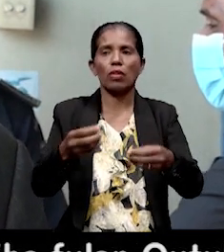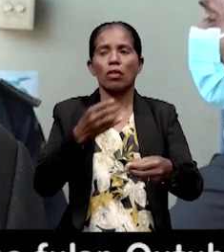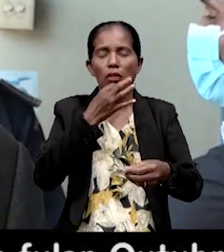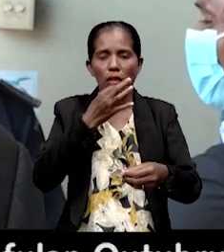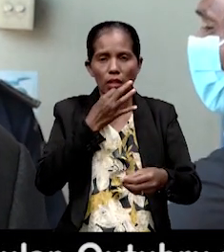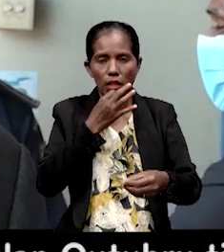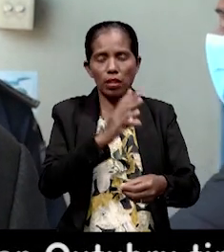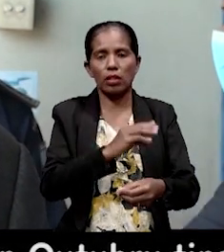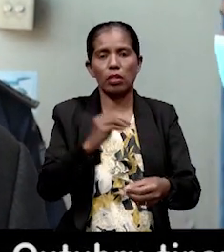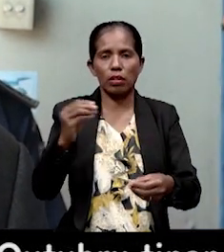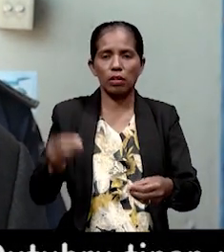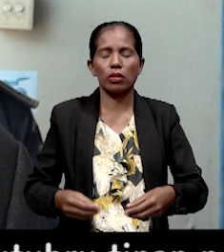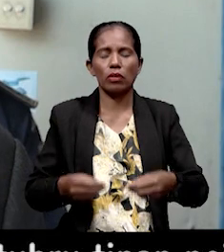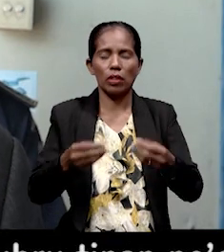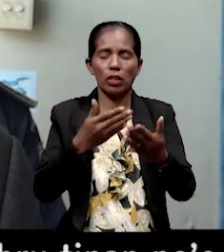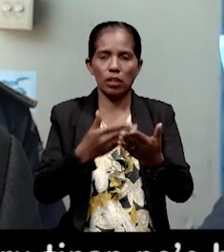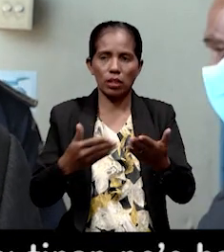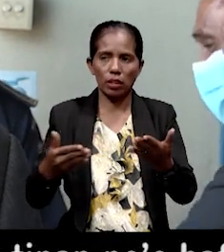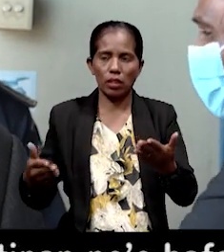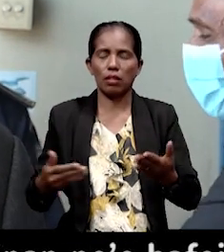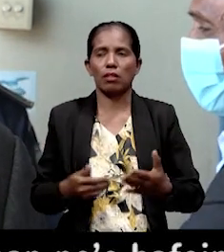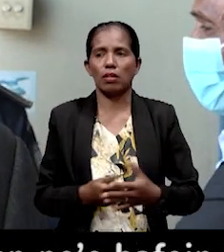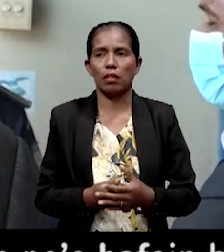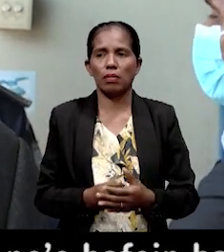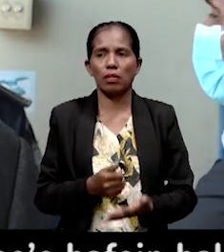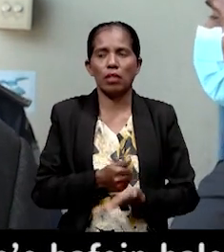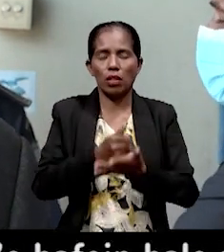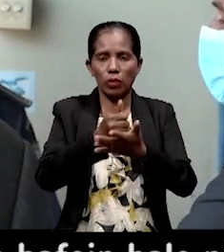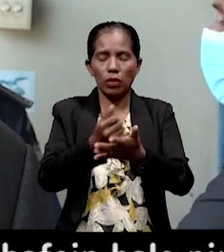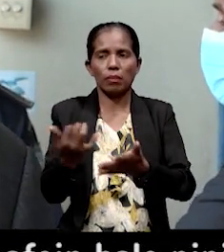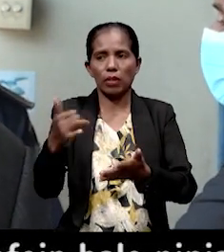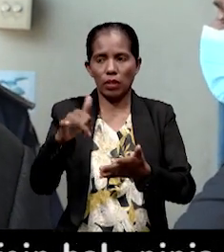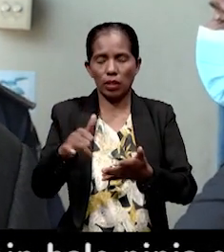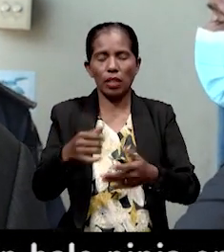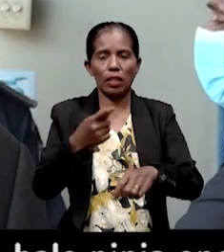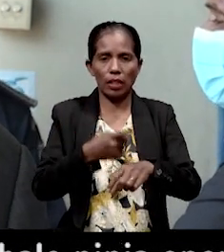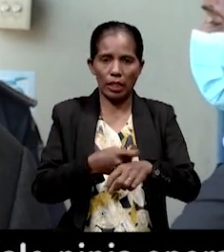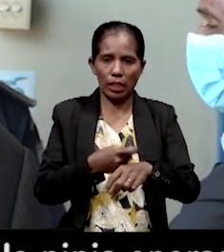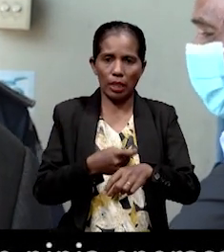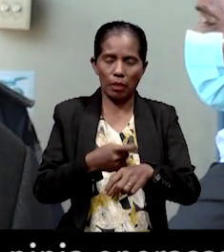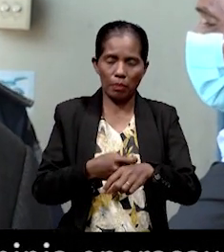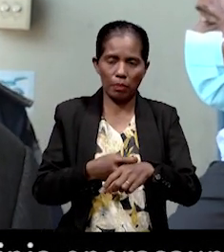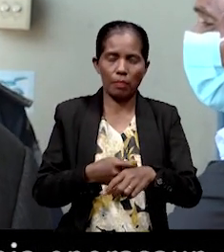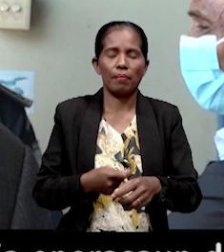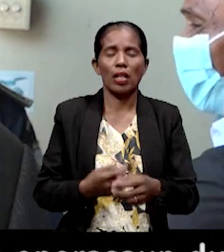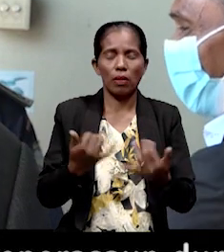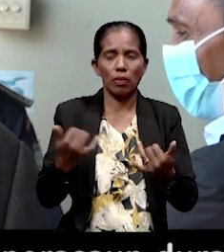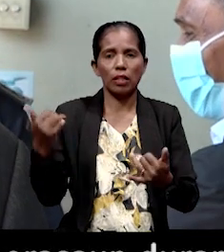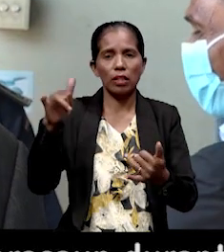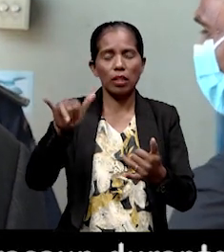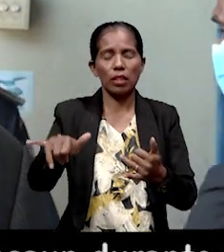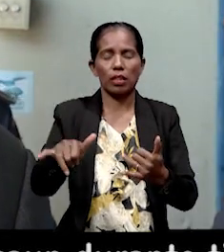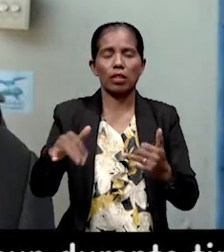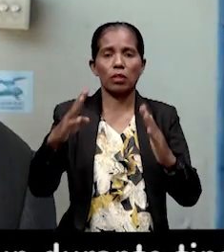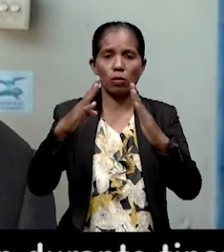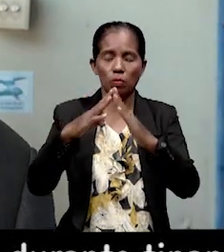for hahan ou losahan para ajudas basira. Né temporário. Mas agora ser hela coisa, né? Se éramos ter ser